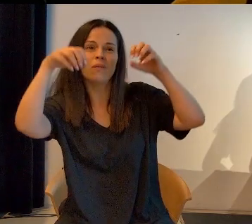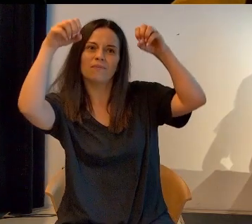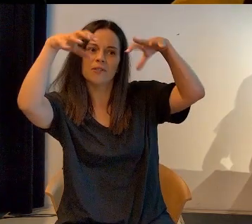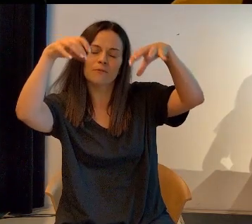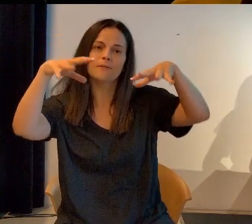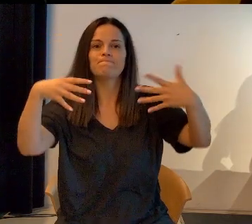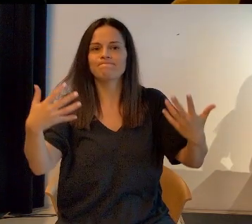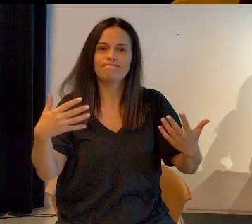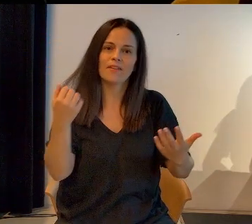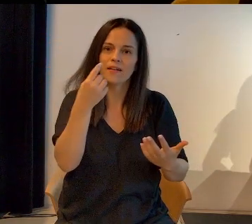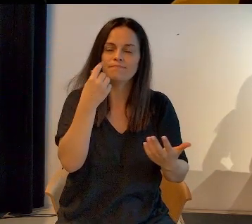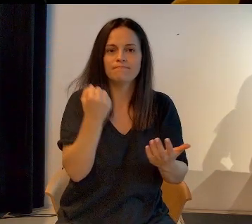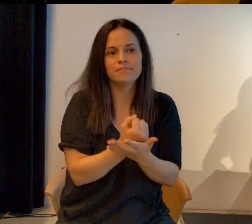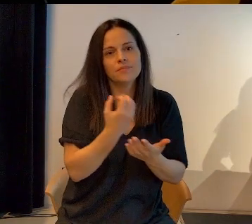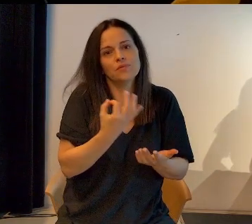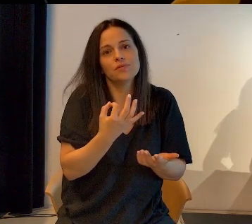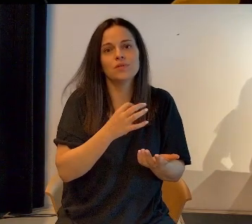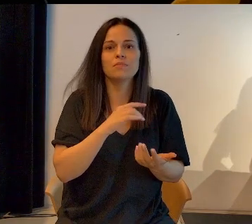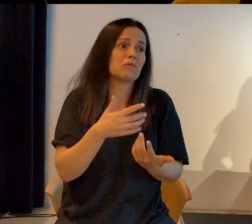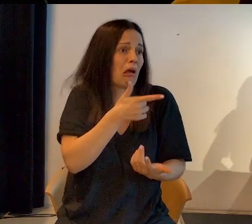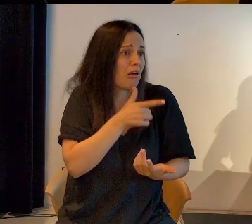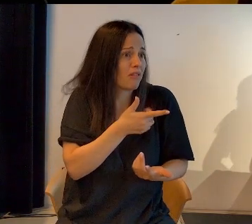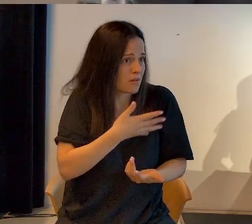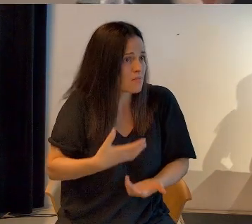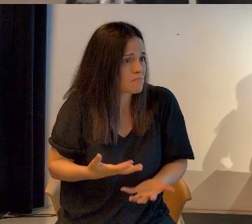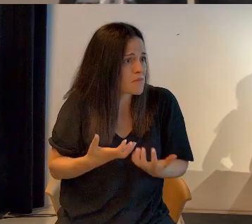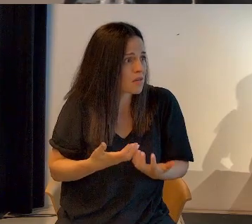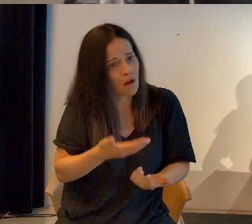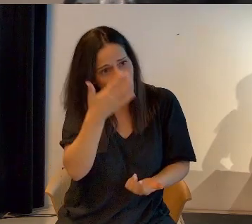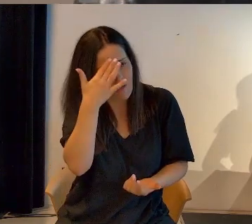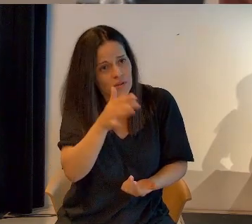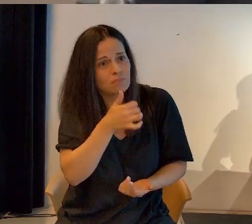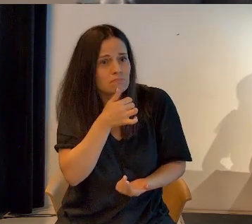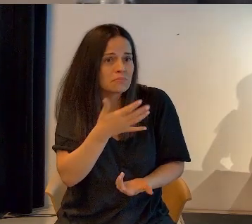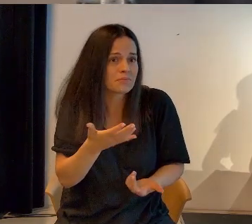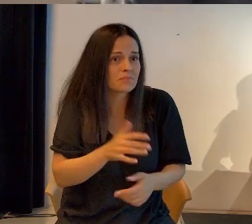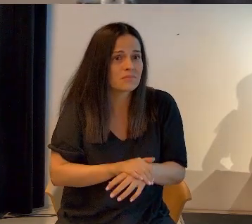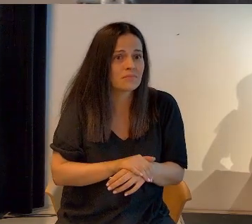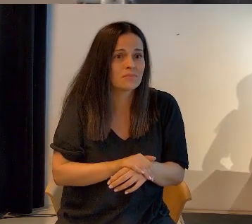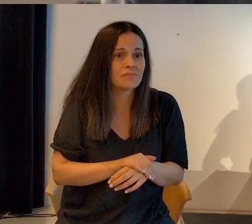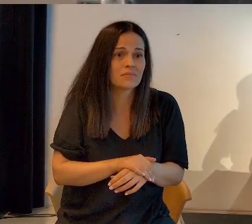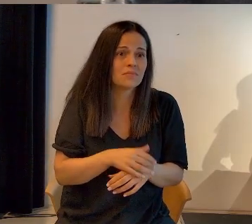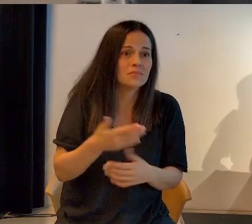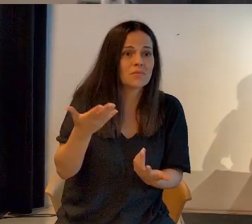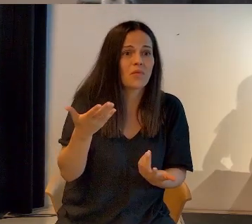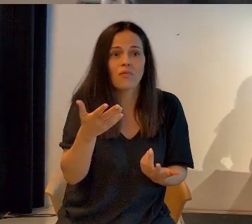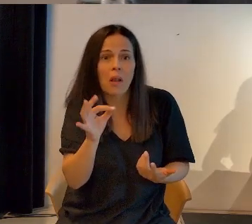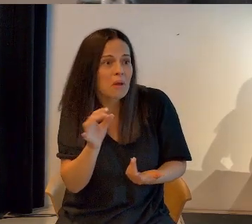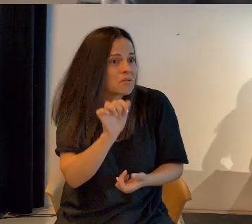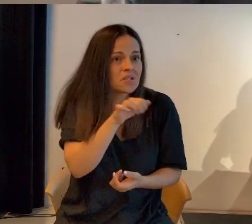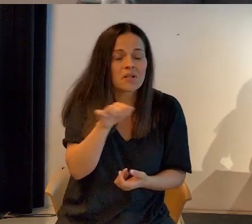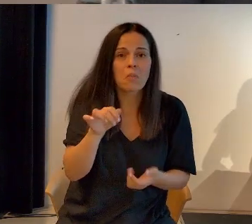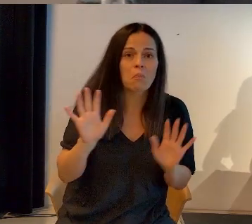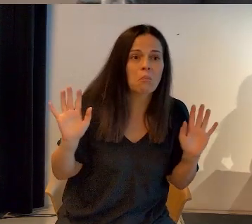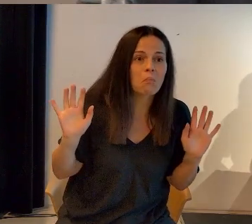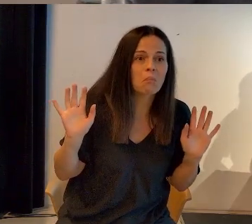abaixo, mas quem quiser ir tomar um café, mas não sei se está previsto, se ainda vamos, não. Não vale a pena. Penso